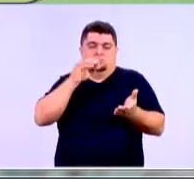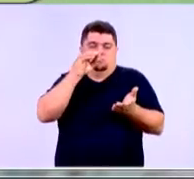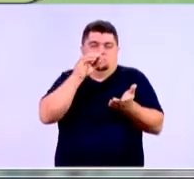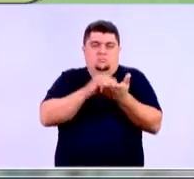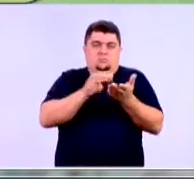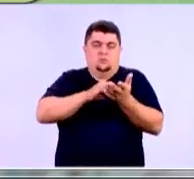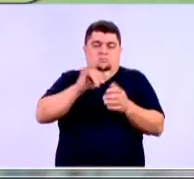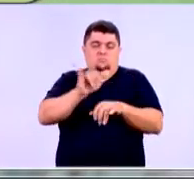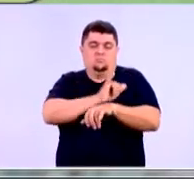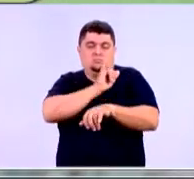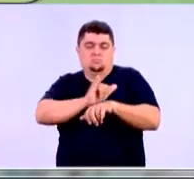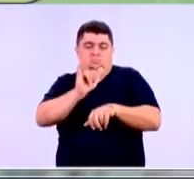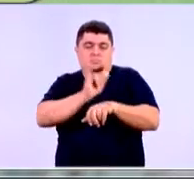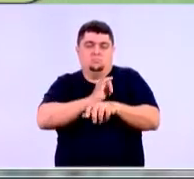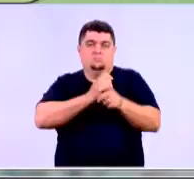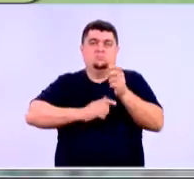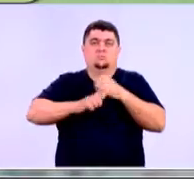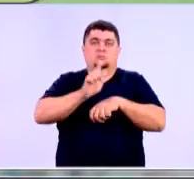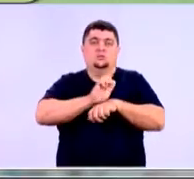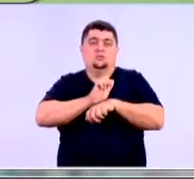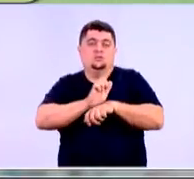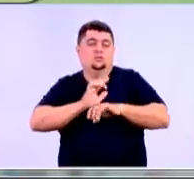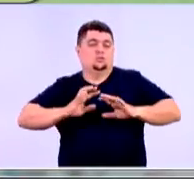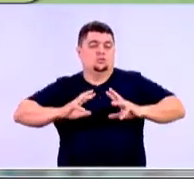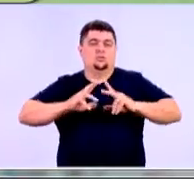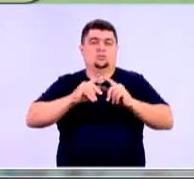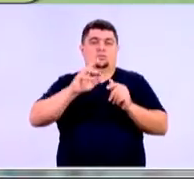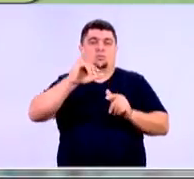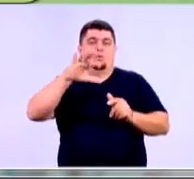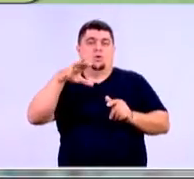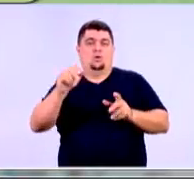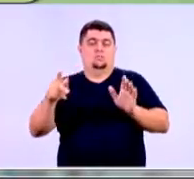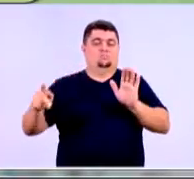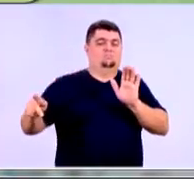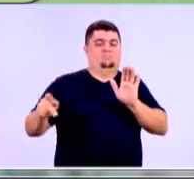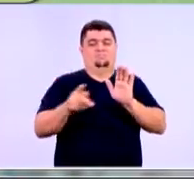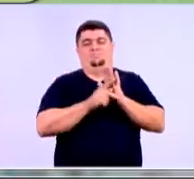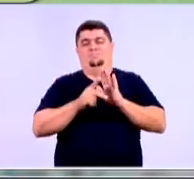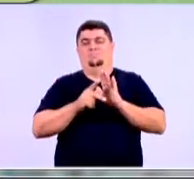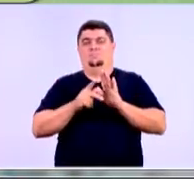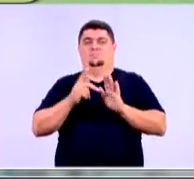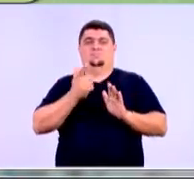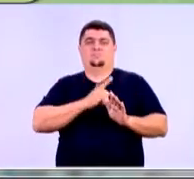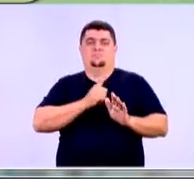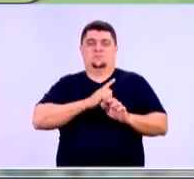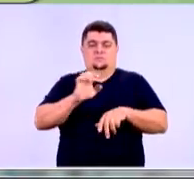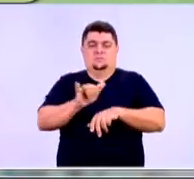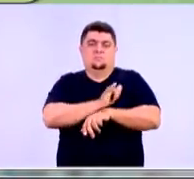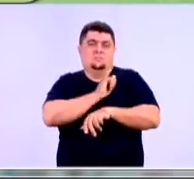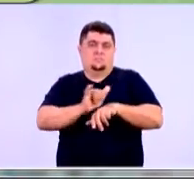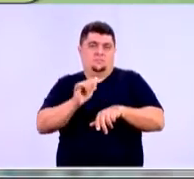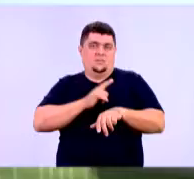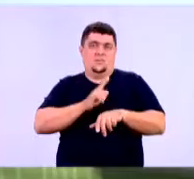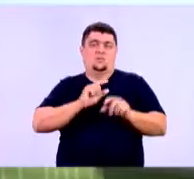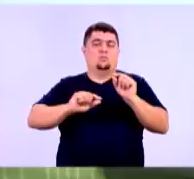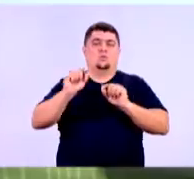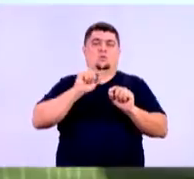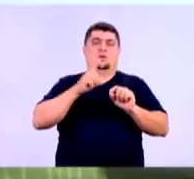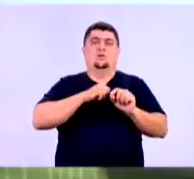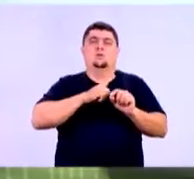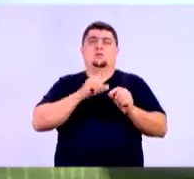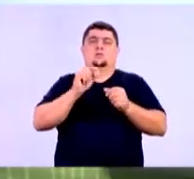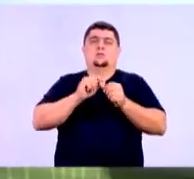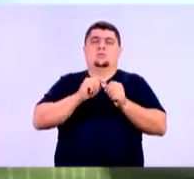de estratégias de gerenciamento do risco apropriada. Essas estratégias, como estratégia de gerenciamento de risco, nós